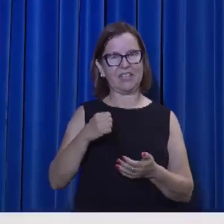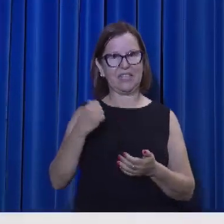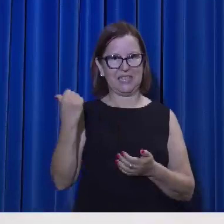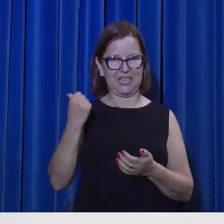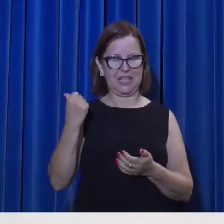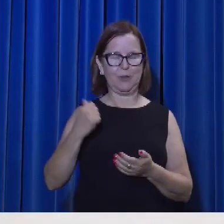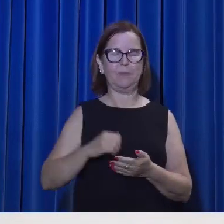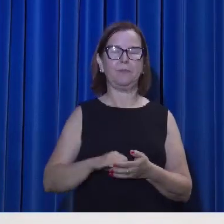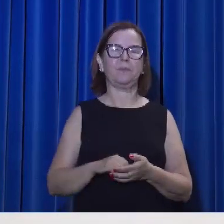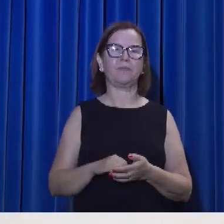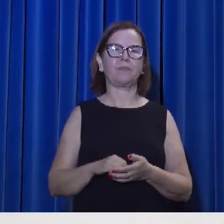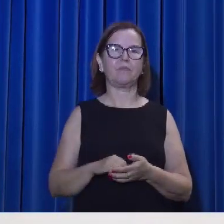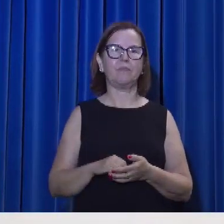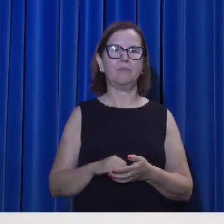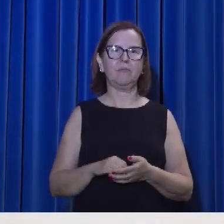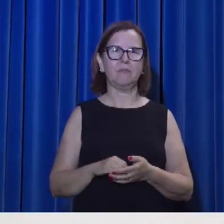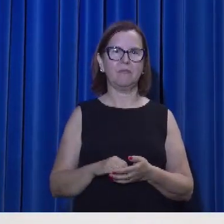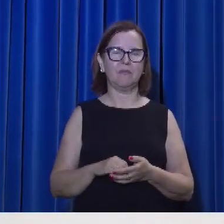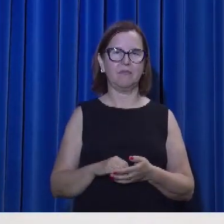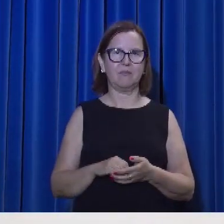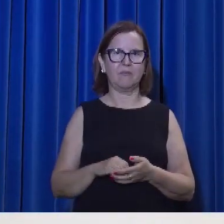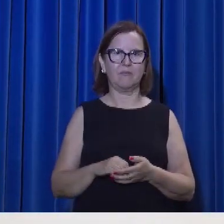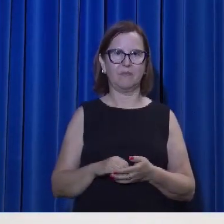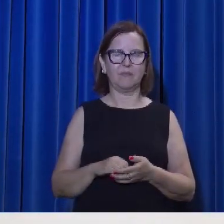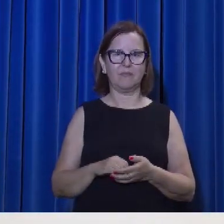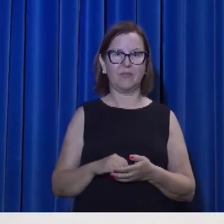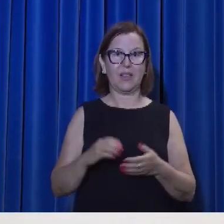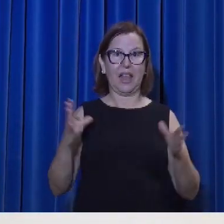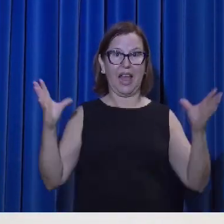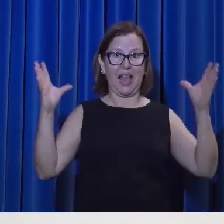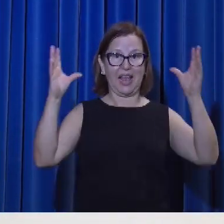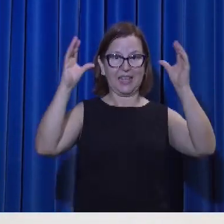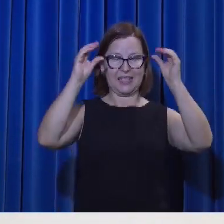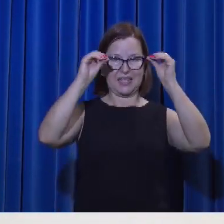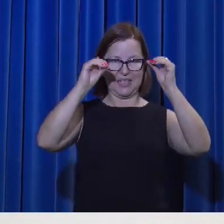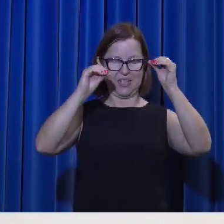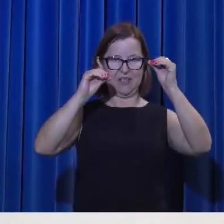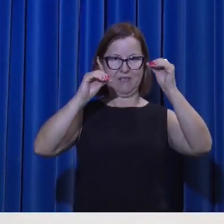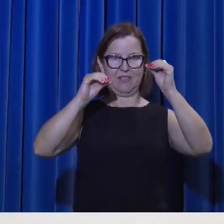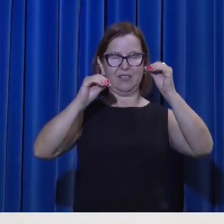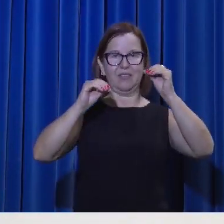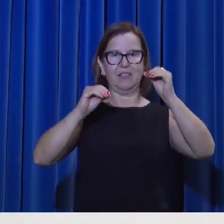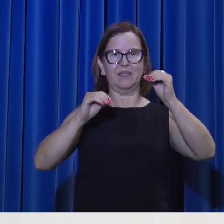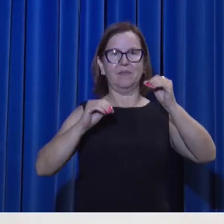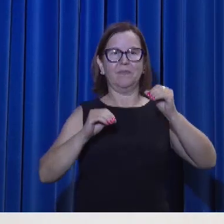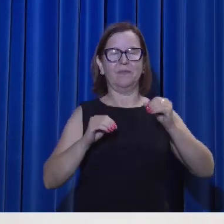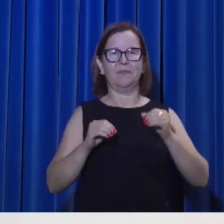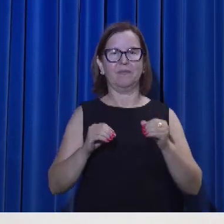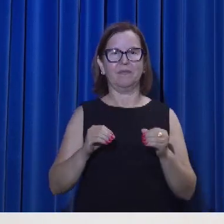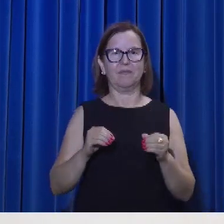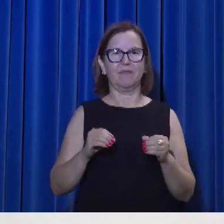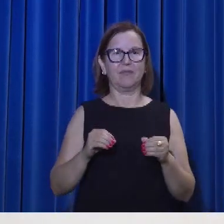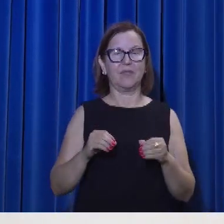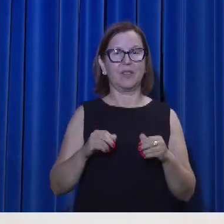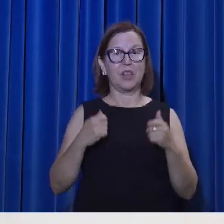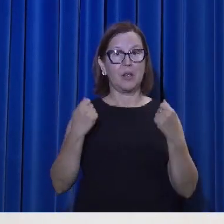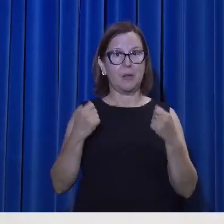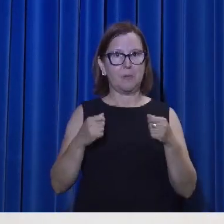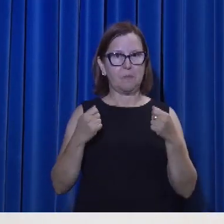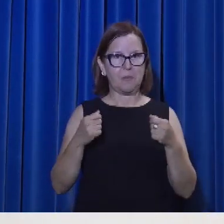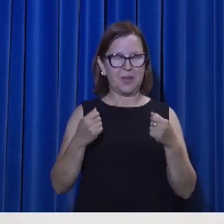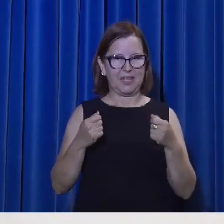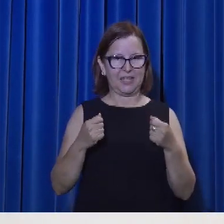nada mais mostra as trevas dos homens do que a necessidade de uma testemunha para a luz.